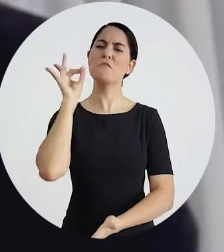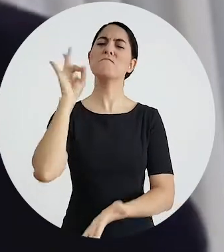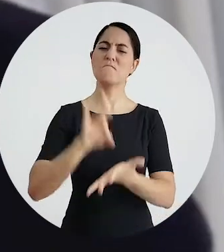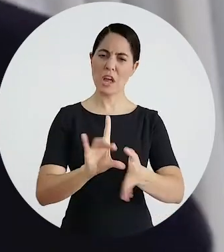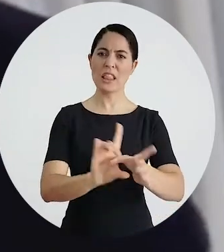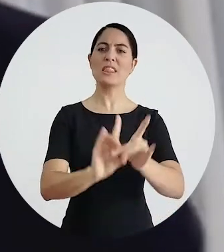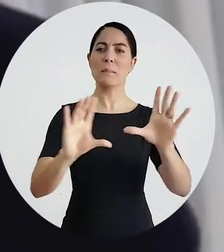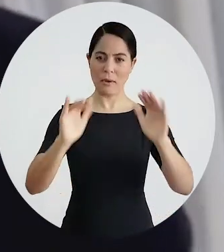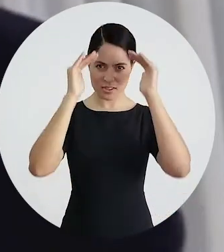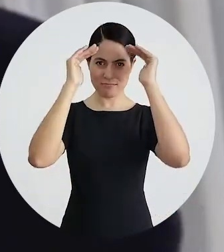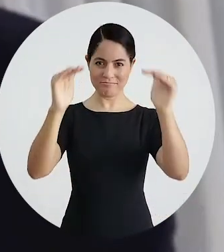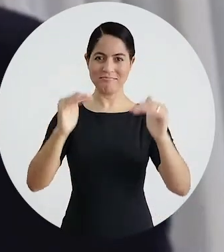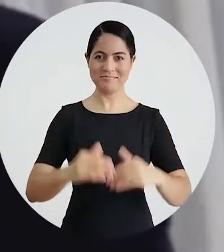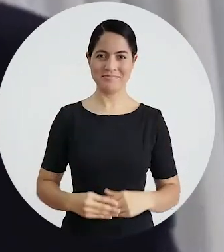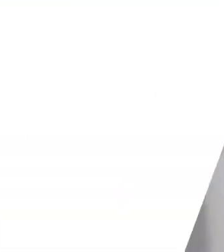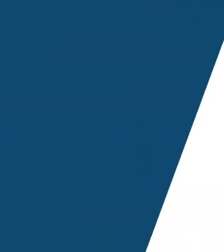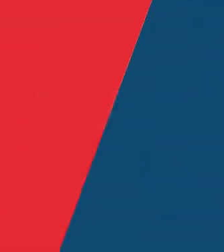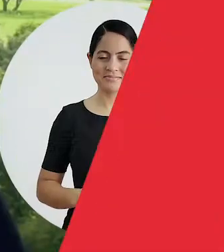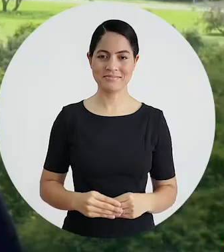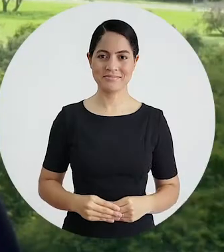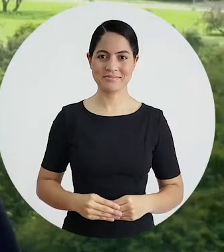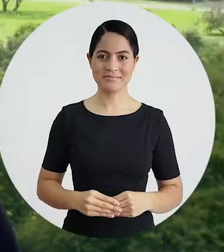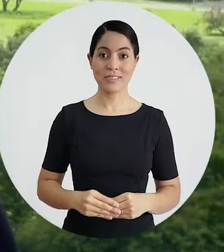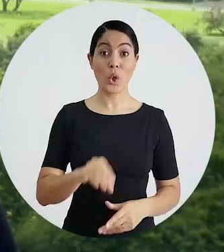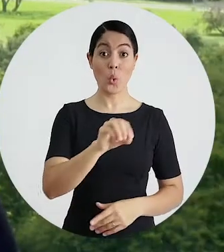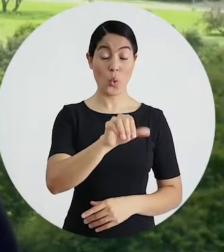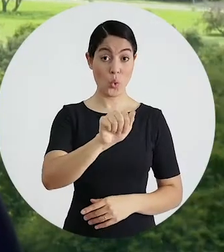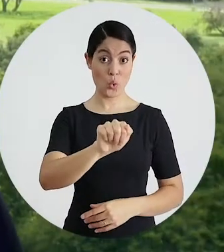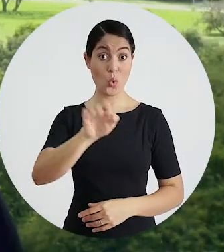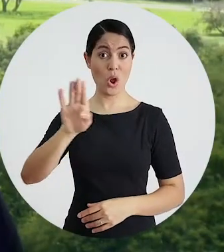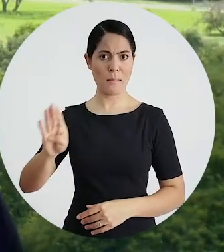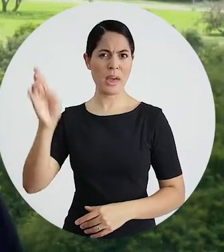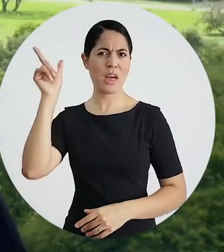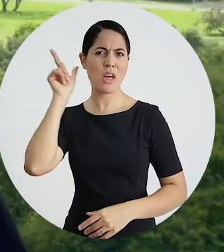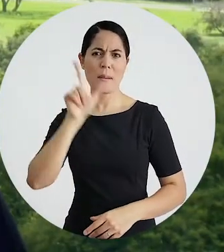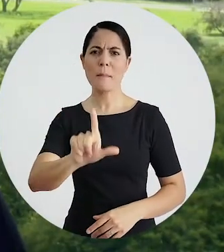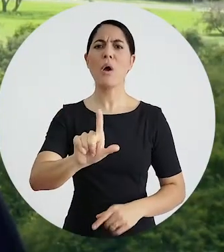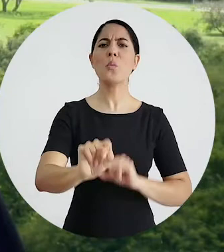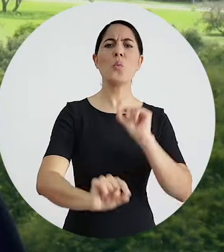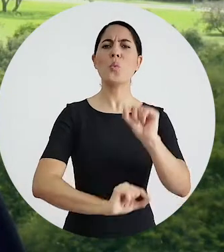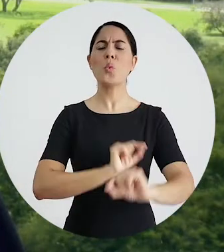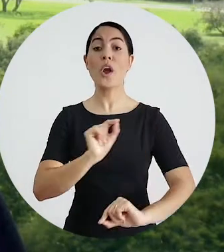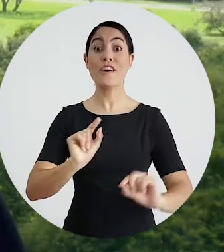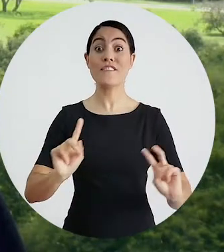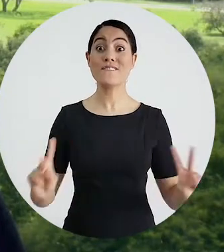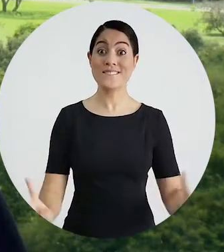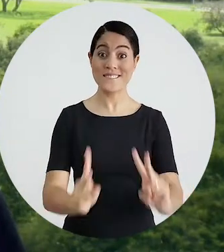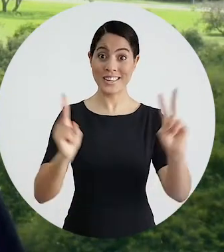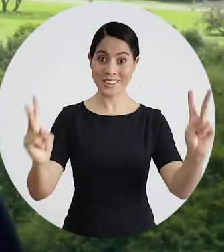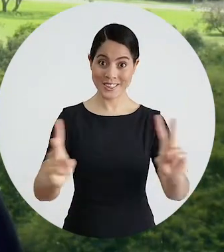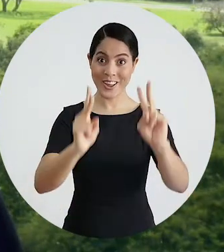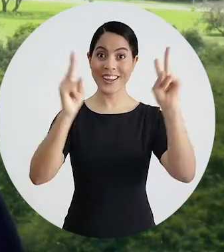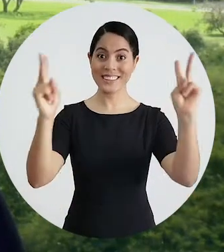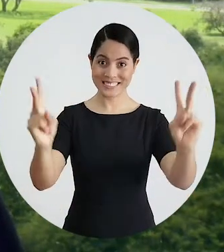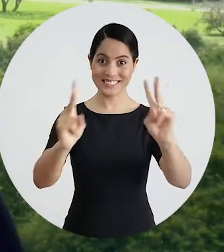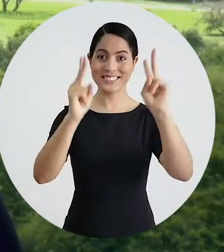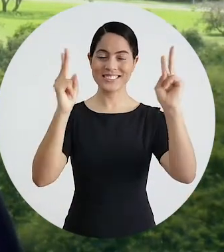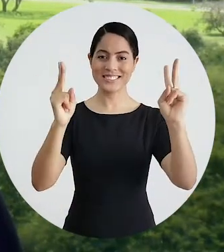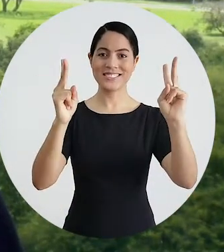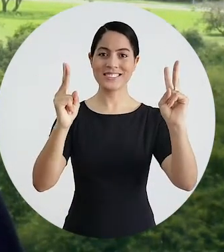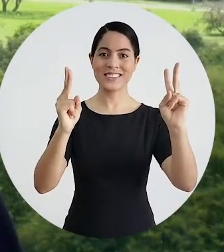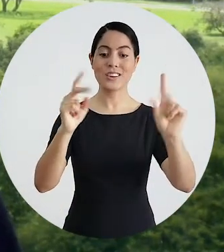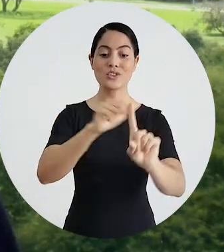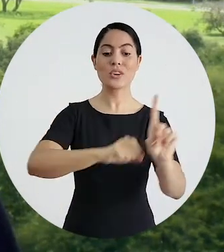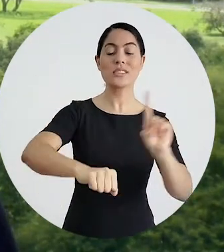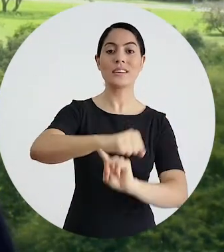somos majoritariamente democratas. A Ordem dos Advogados do Brasil conquistou mais uma importante vitória para a